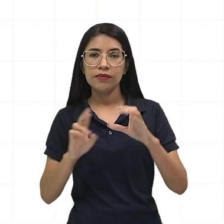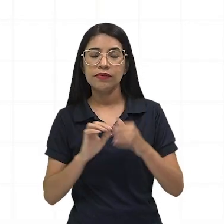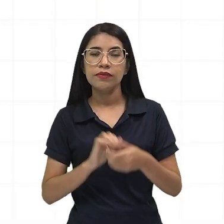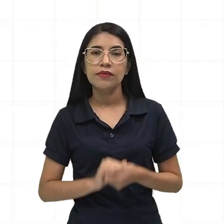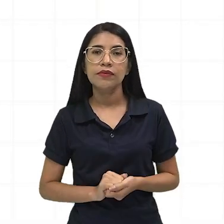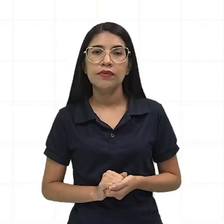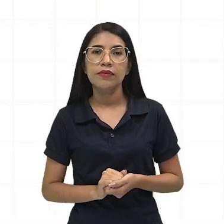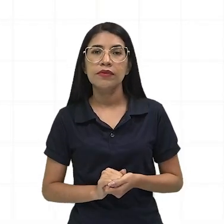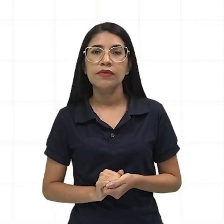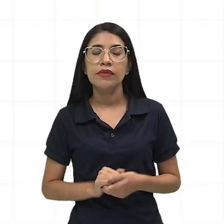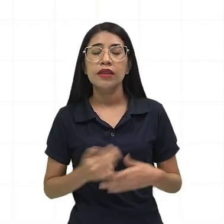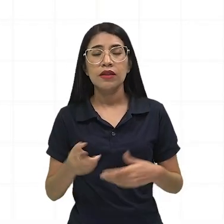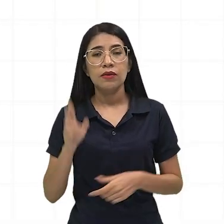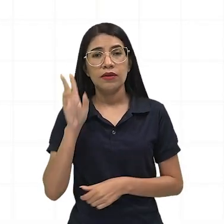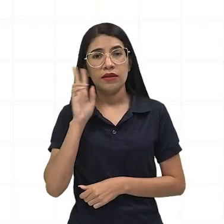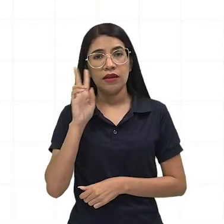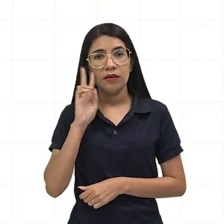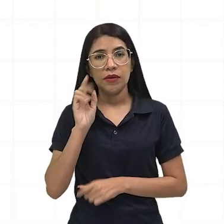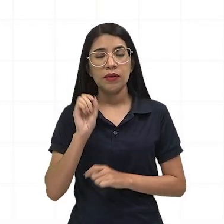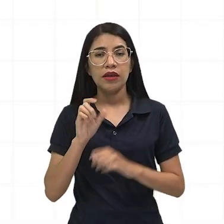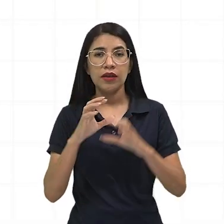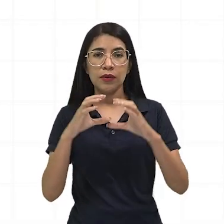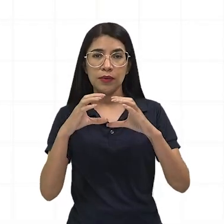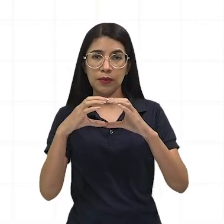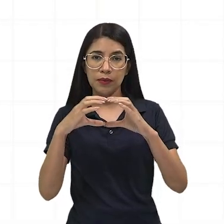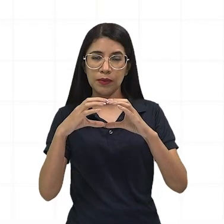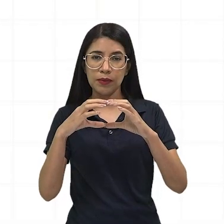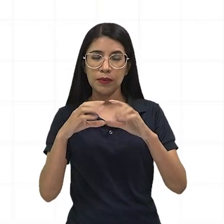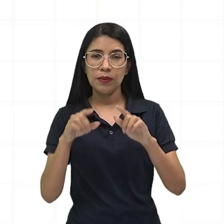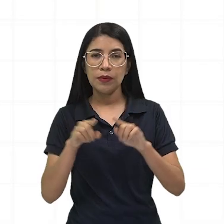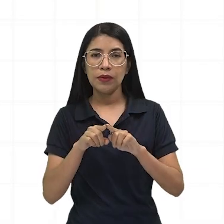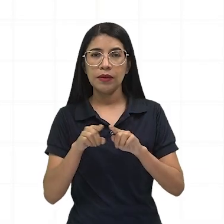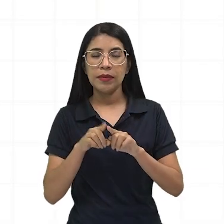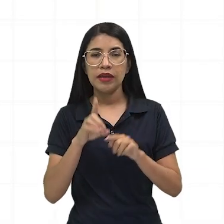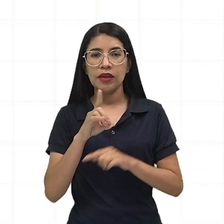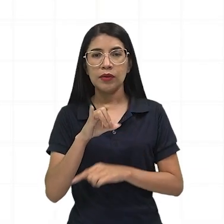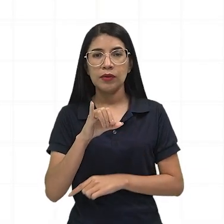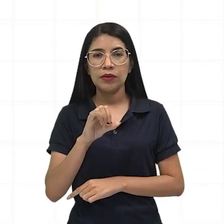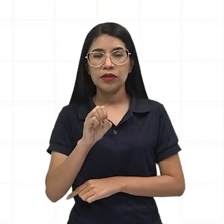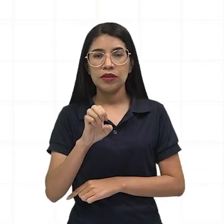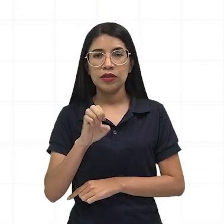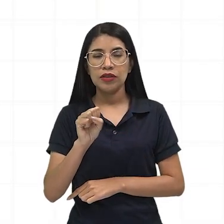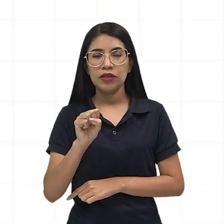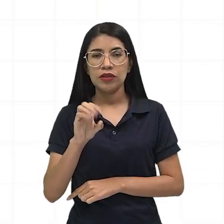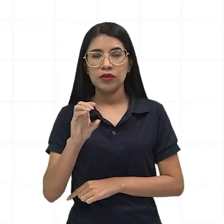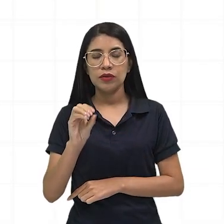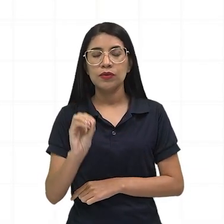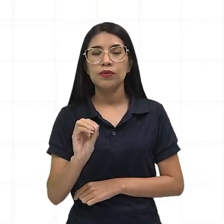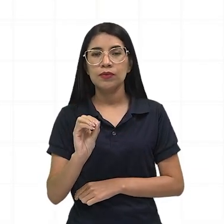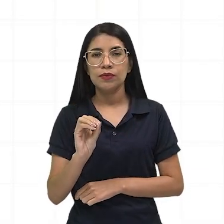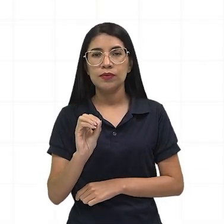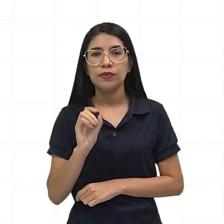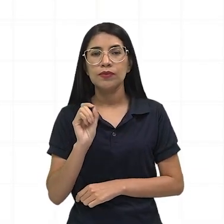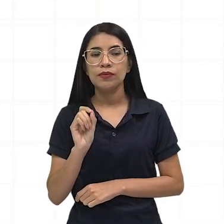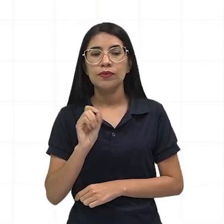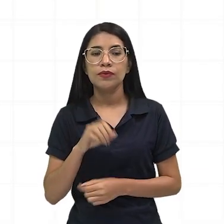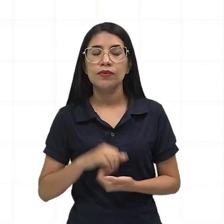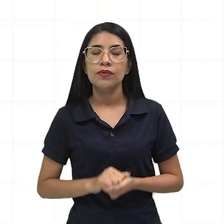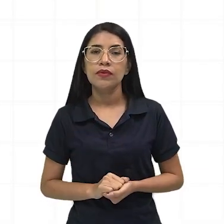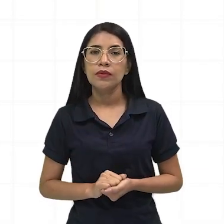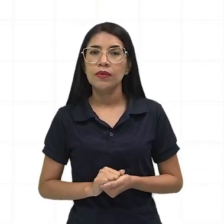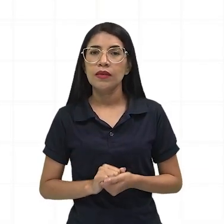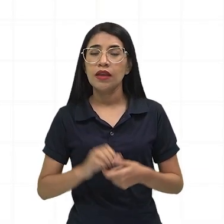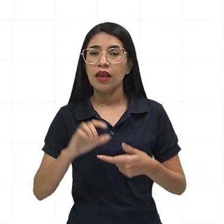Portanto, vale lembrar que o círculo, também chamado de disco, olha, eu posso chamar o círculo de disco, é uma